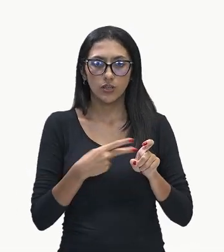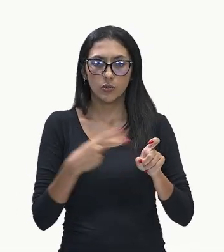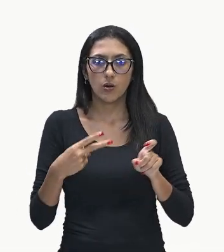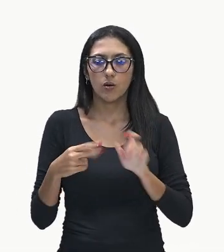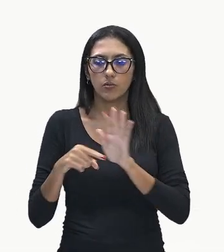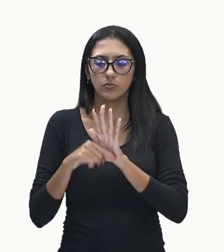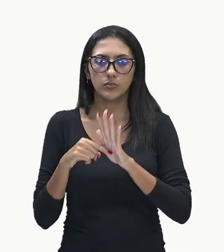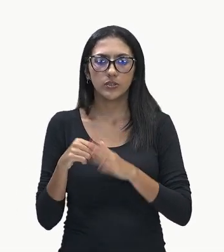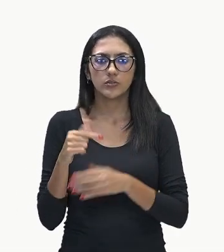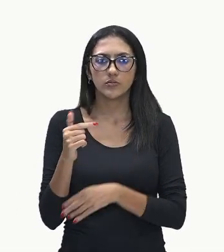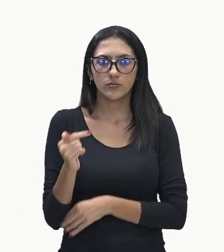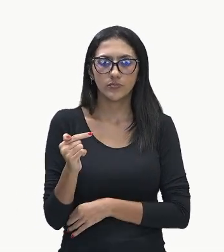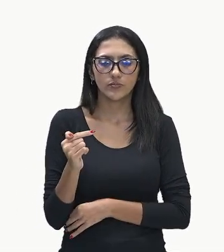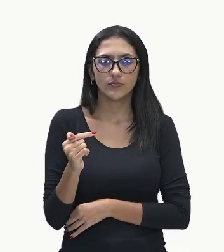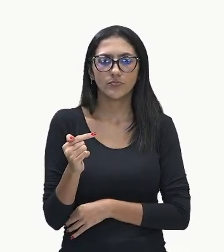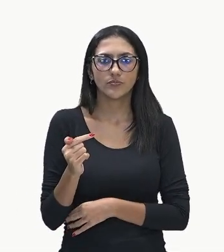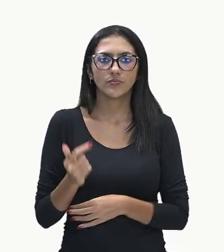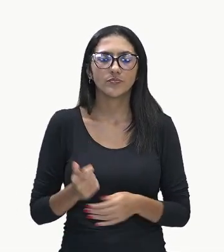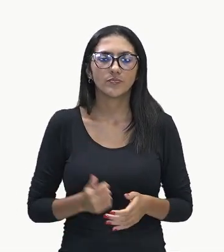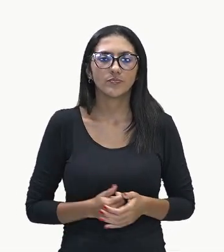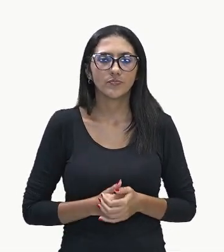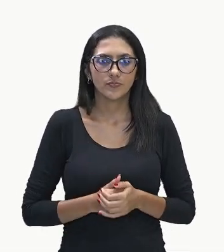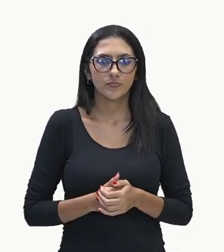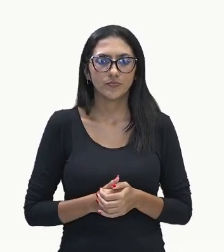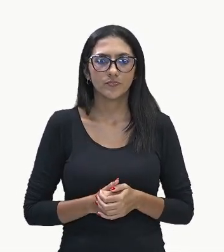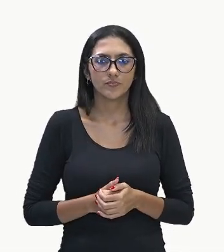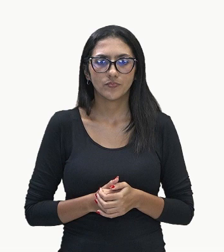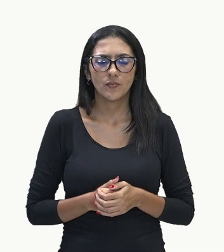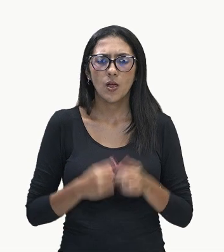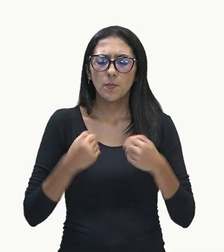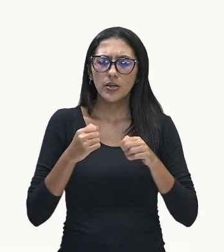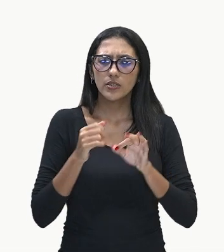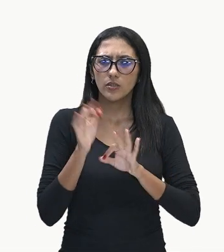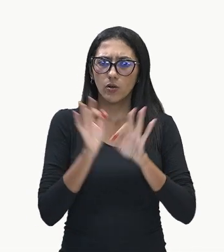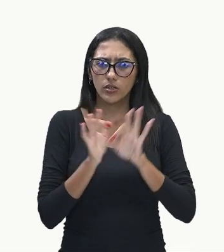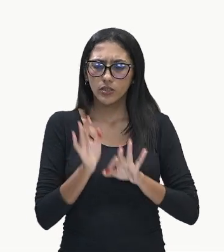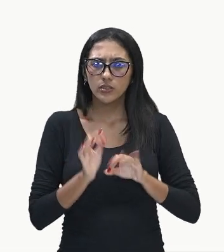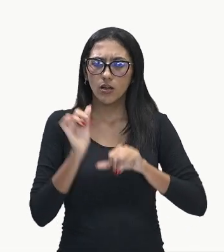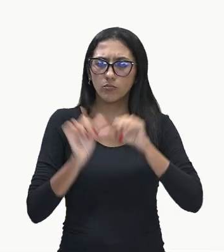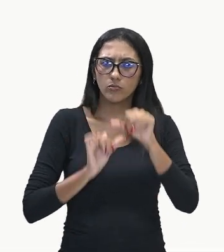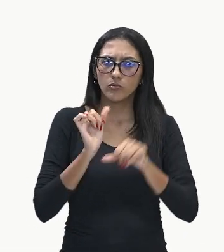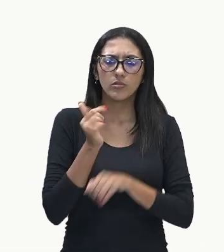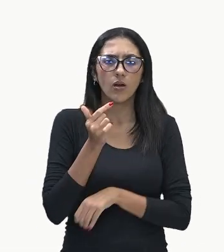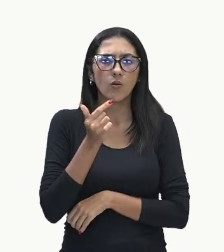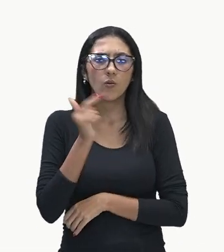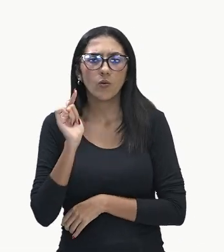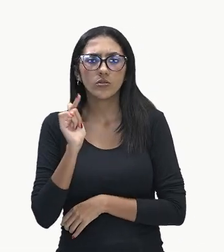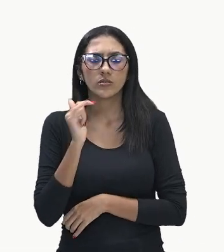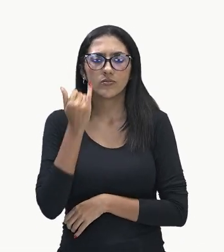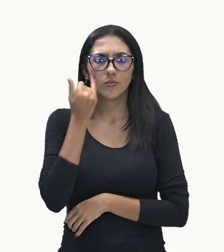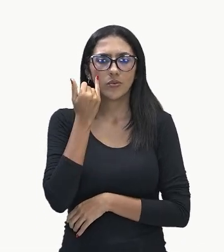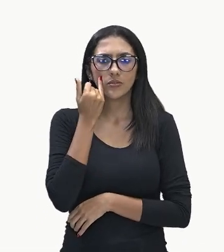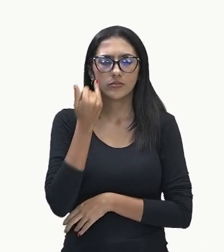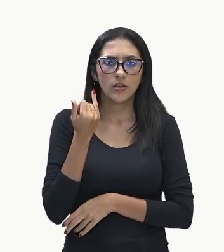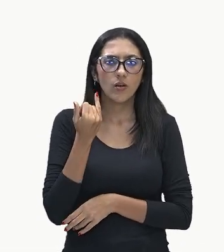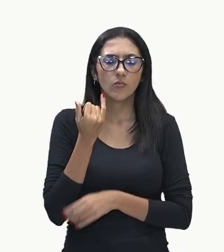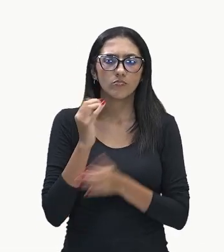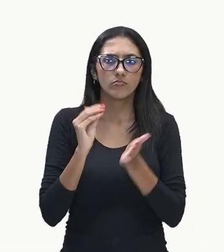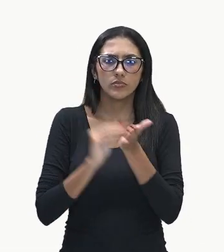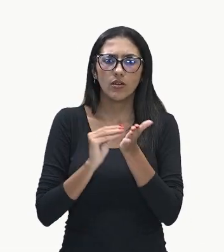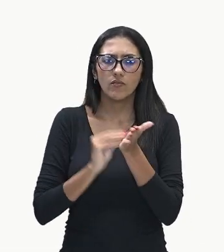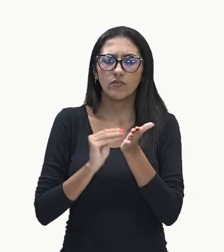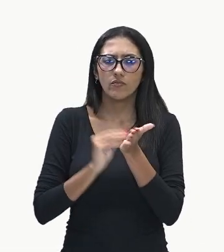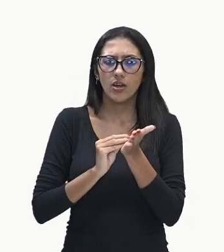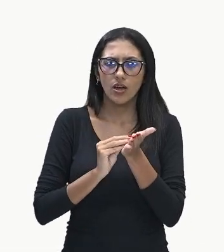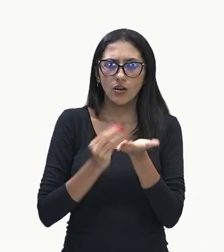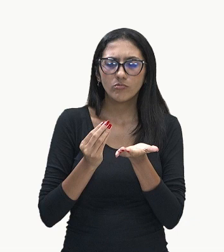a menos 7. Preciso ainda fazer alguma operação? O que é que você me diz? Ainda tem alguma conta, como vocês